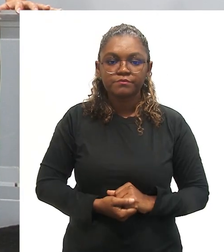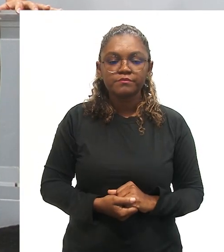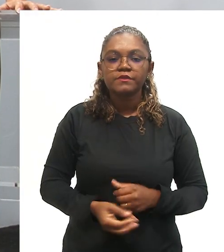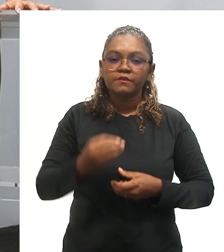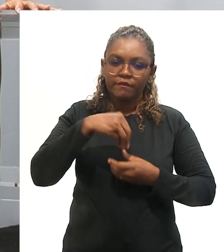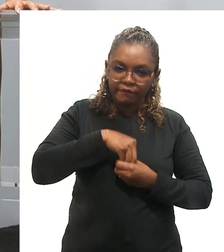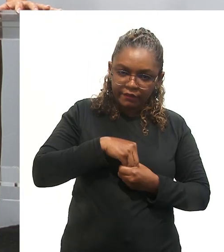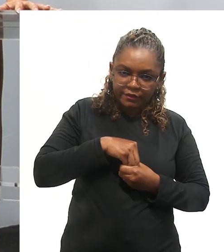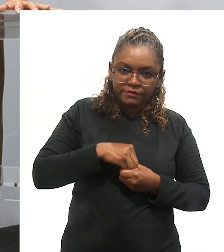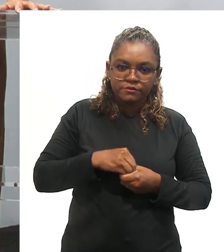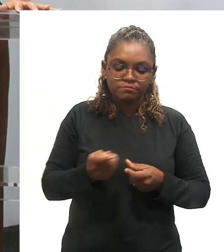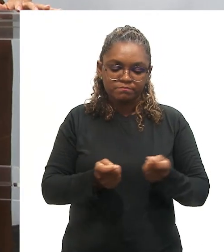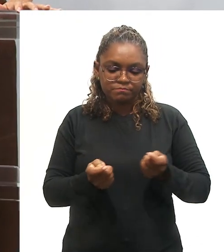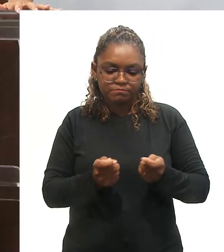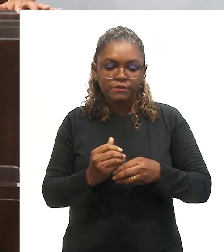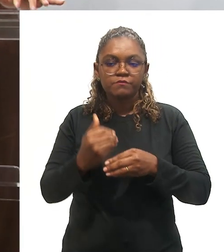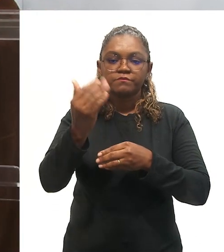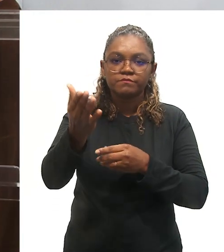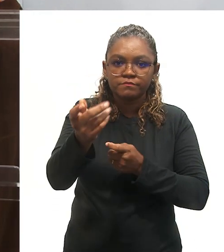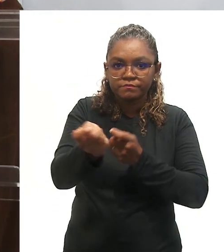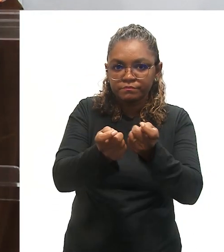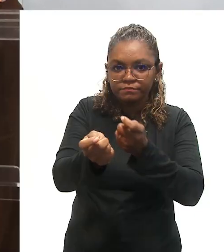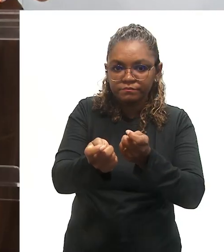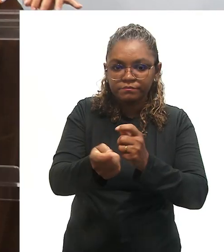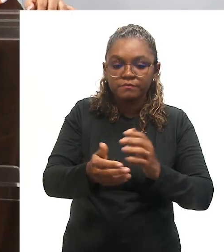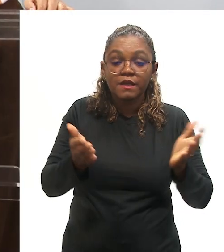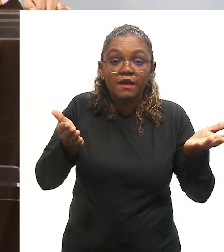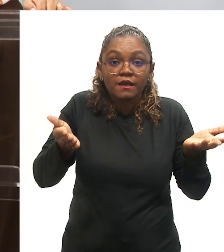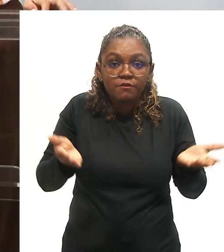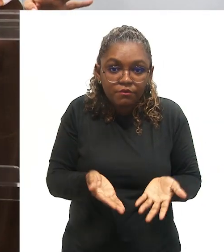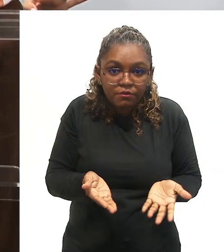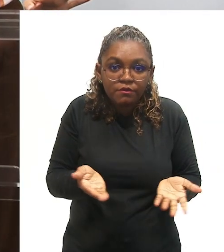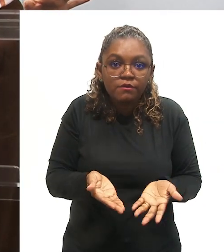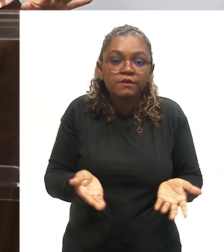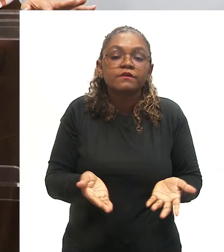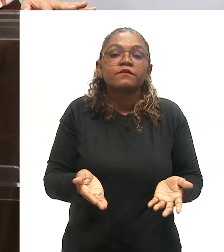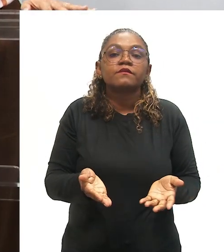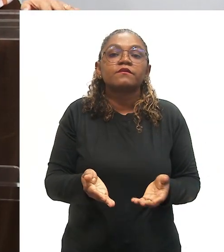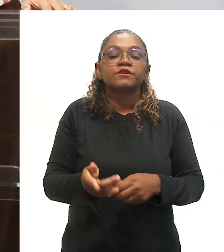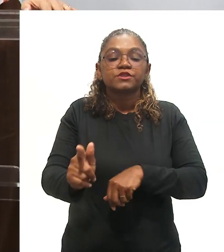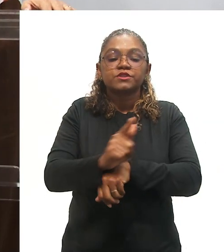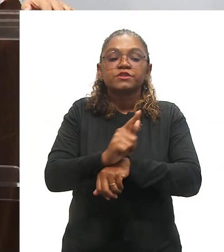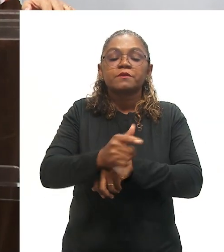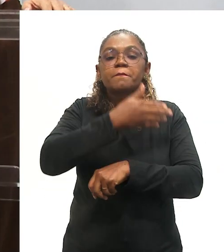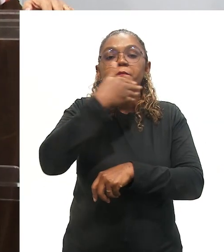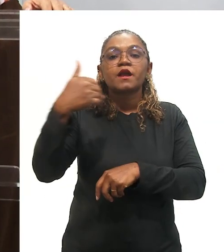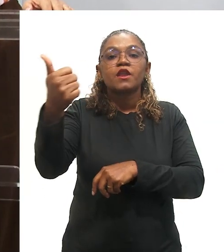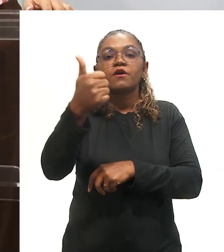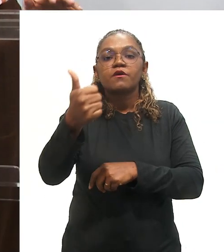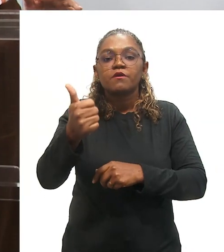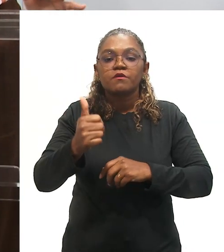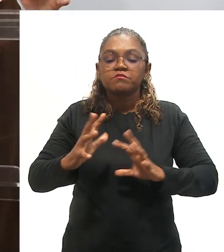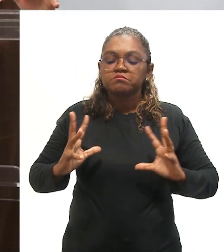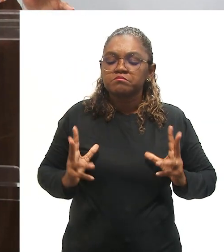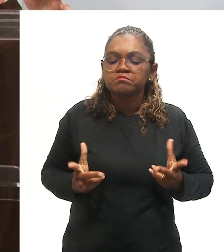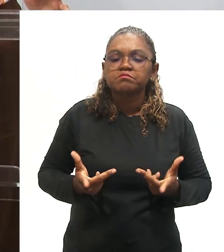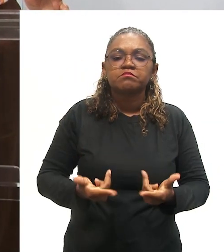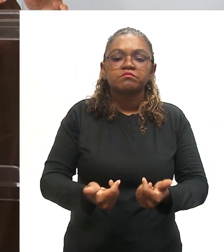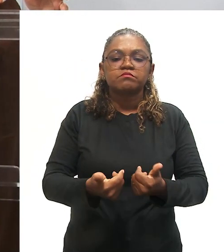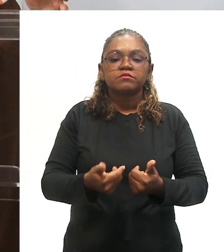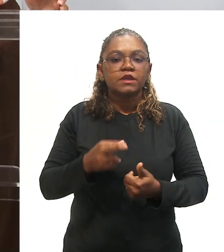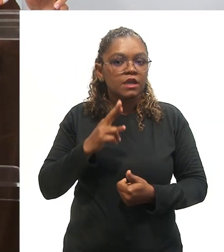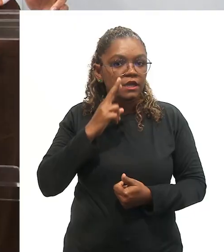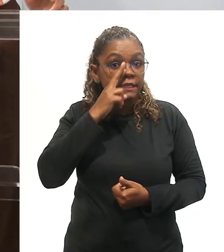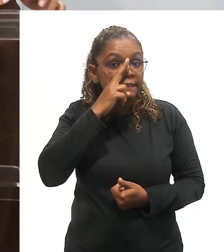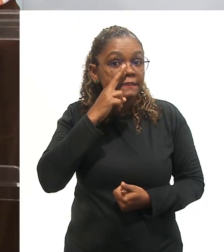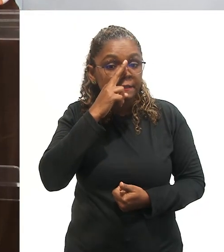controle interno, controle externo, só que veja, hoje, para uma melhor gestão, fazer a gestão de